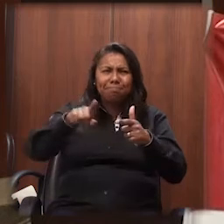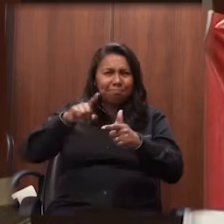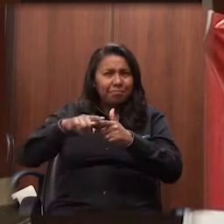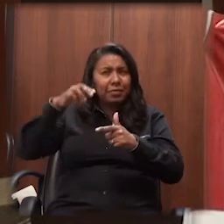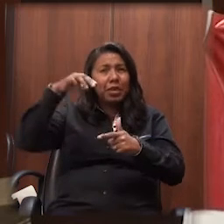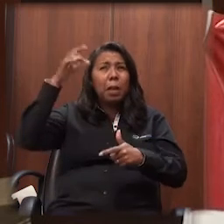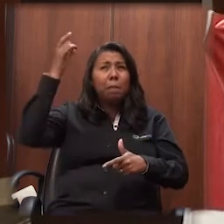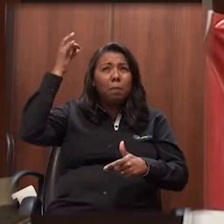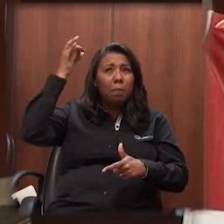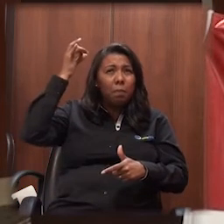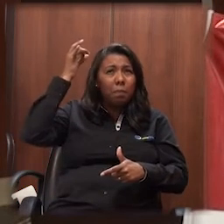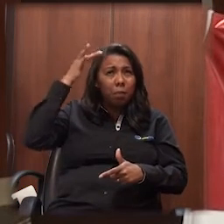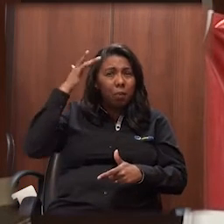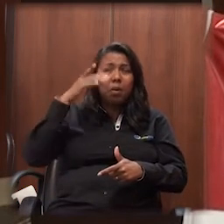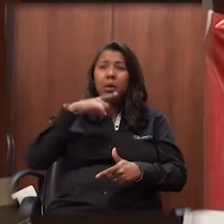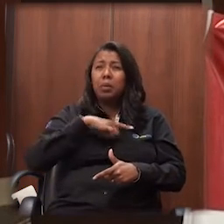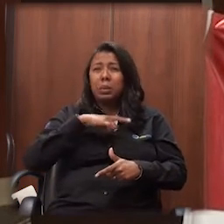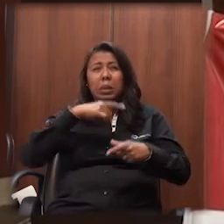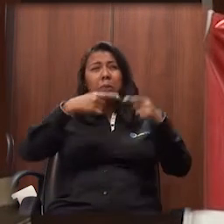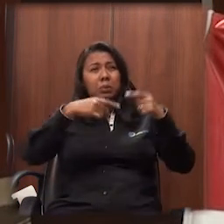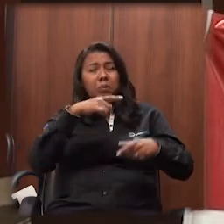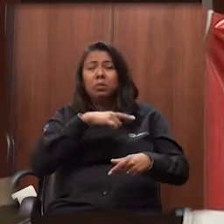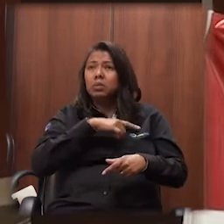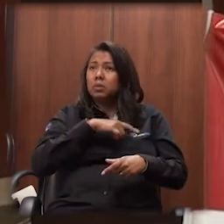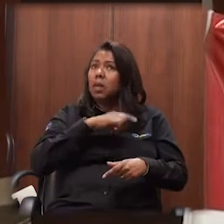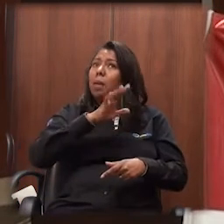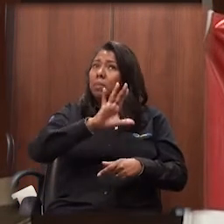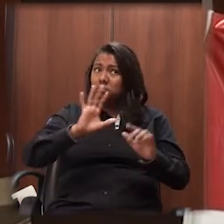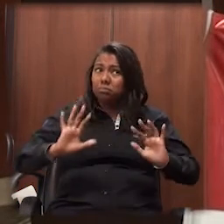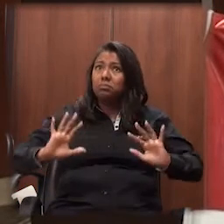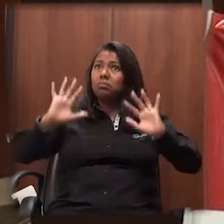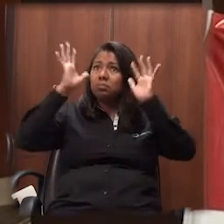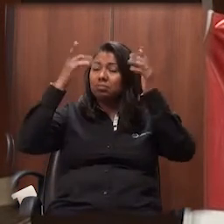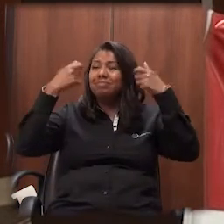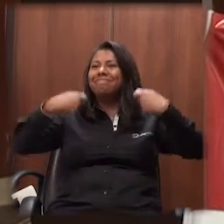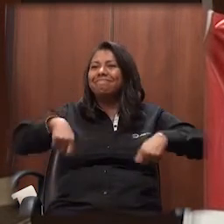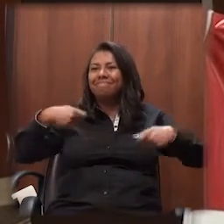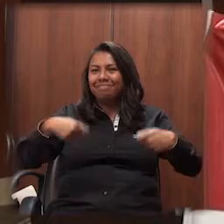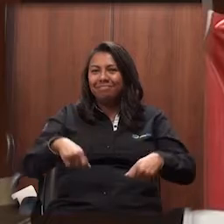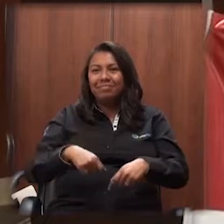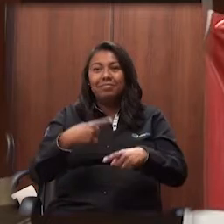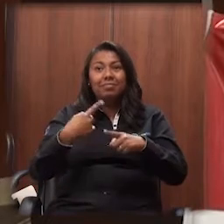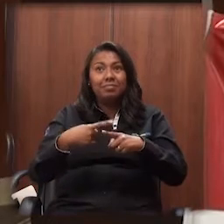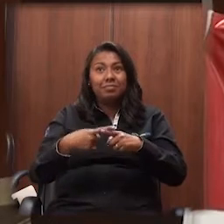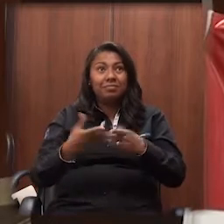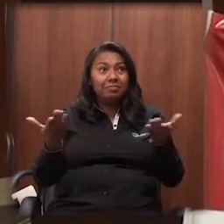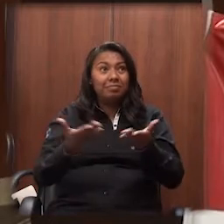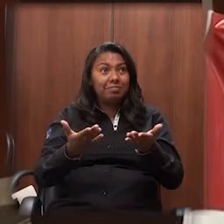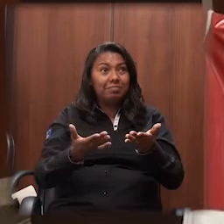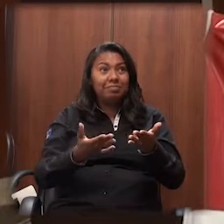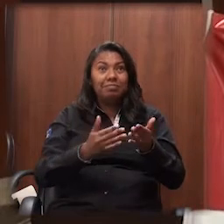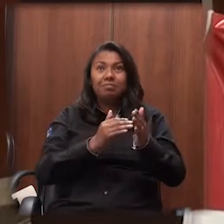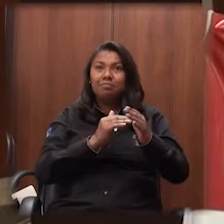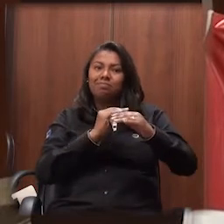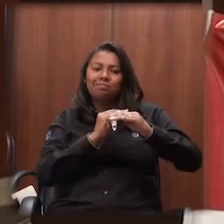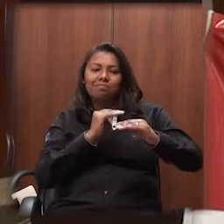institucional, política que nós estamos vivendo no Brasil contemporâneo. Isto é, simbolicamente, uma enorme contribuição para